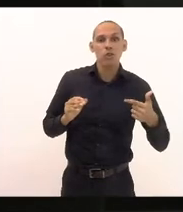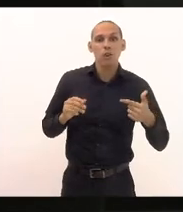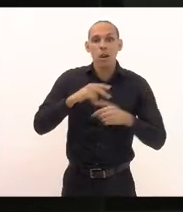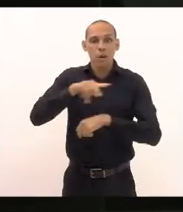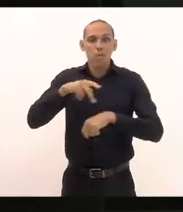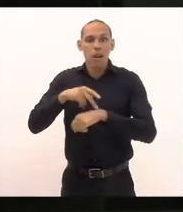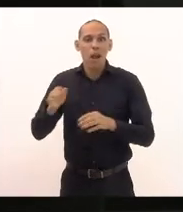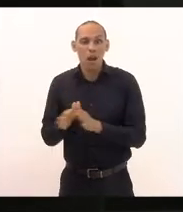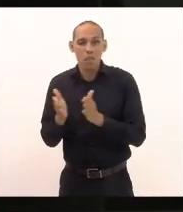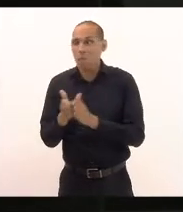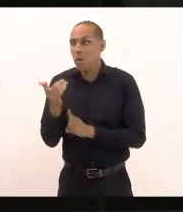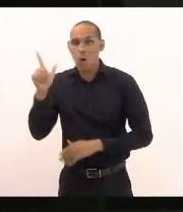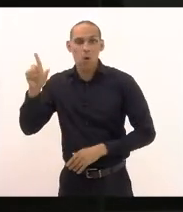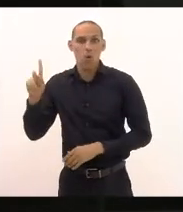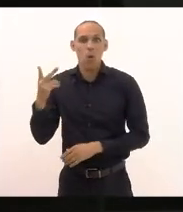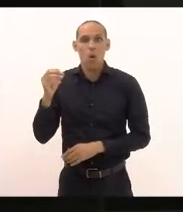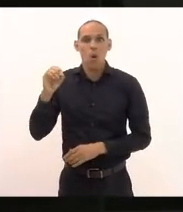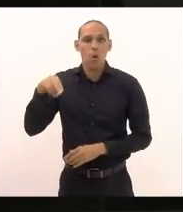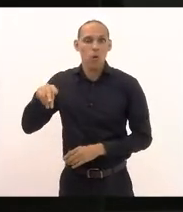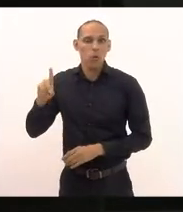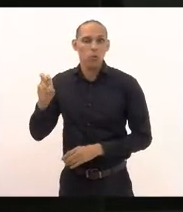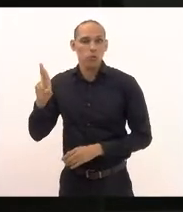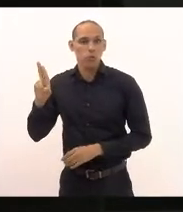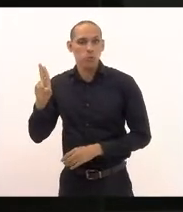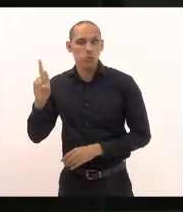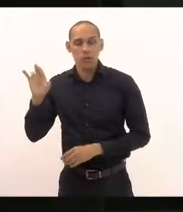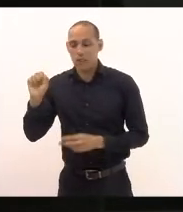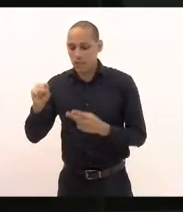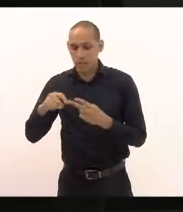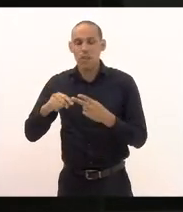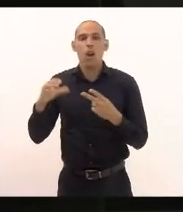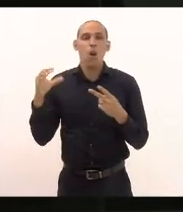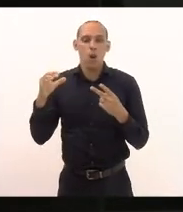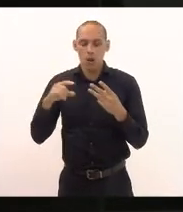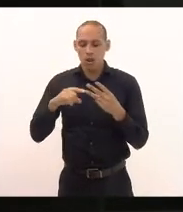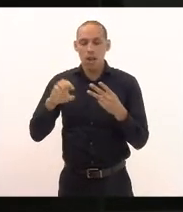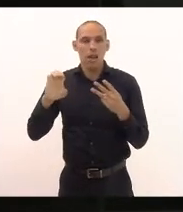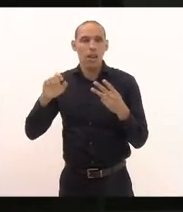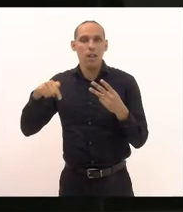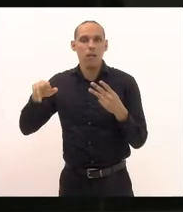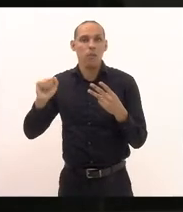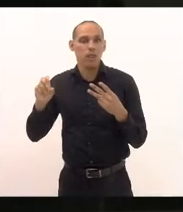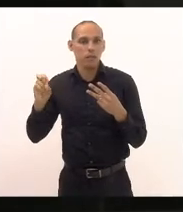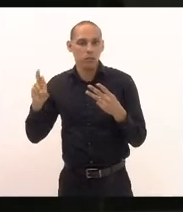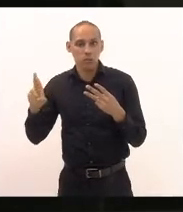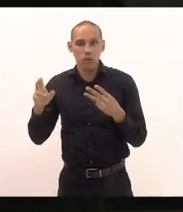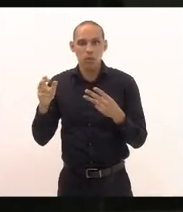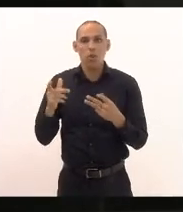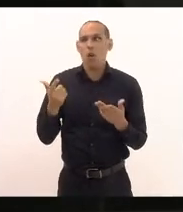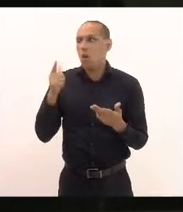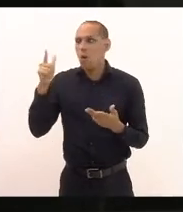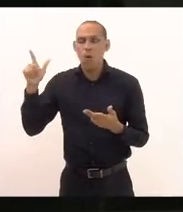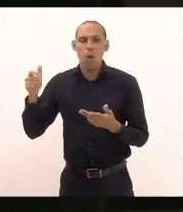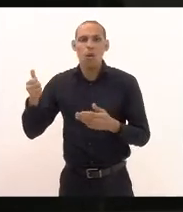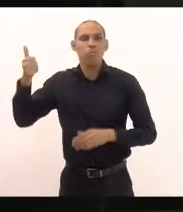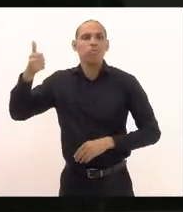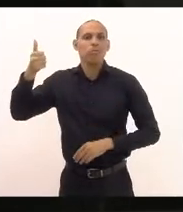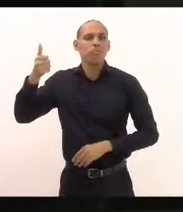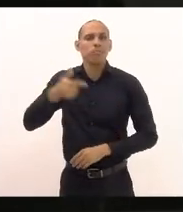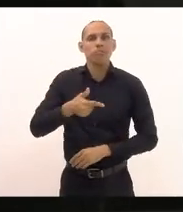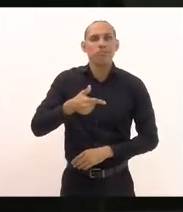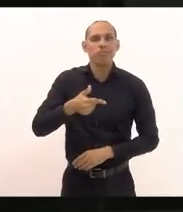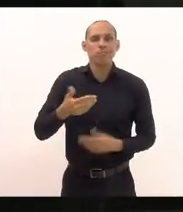como Honduras, Colômbia, Equador, segundo índices do Banco Central, e, da mesma forma,